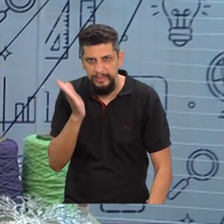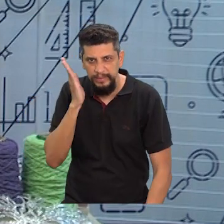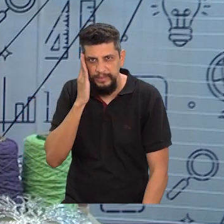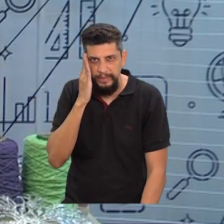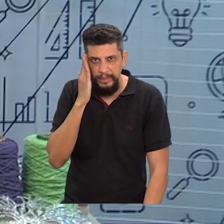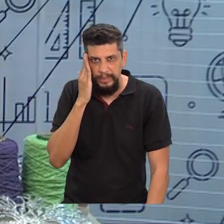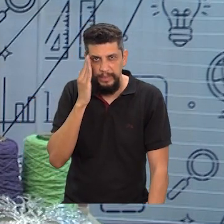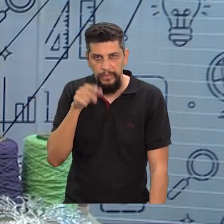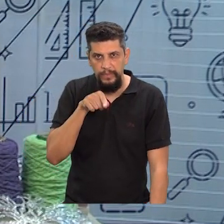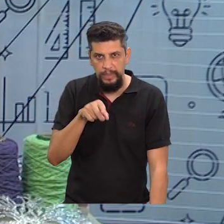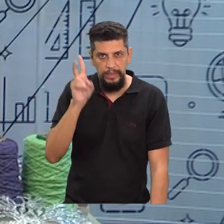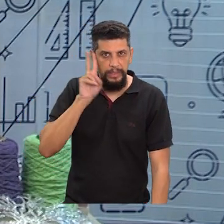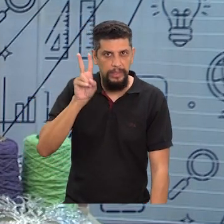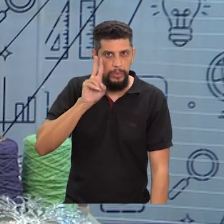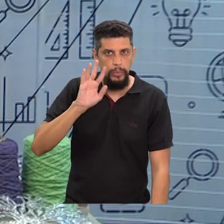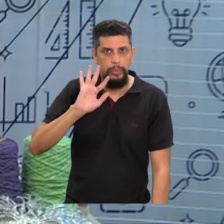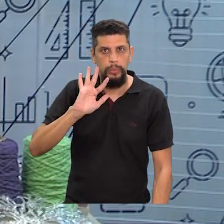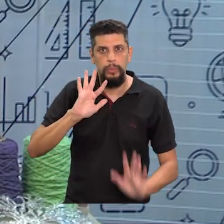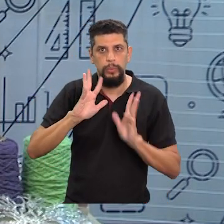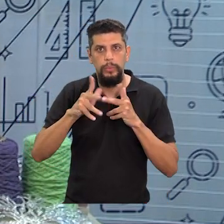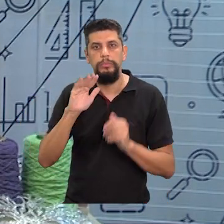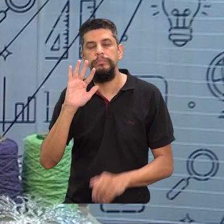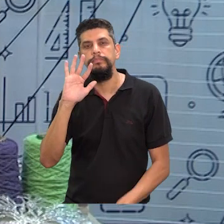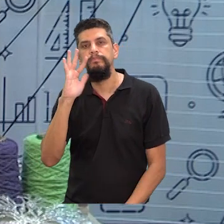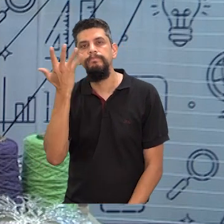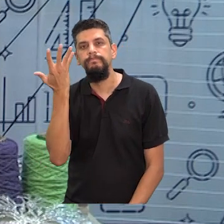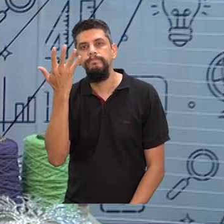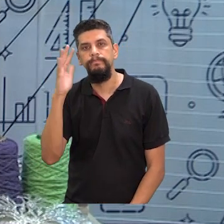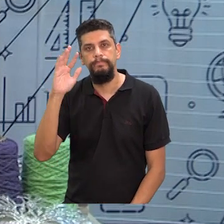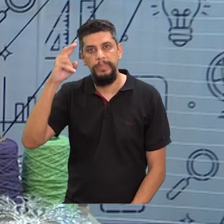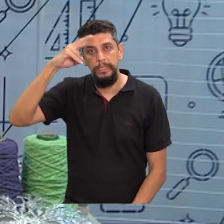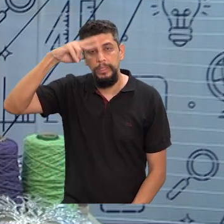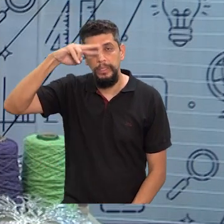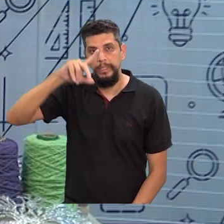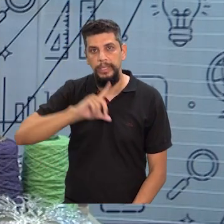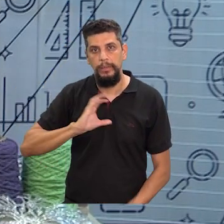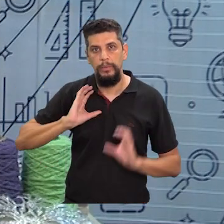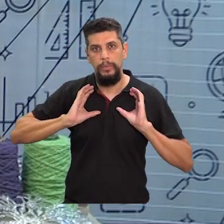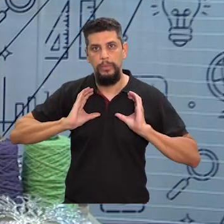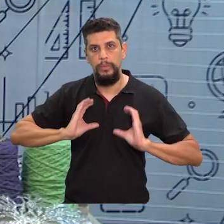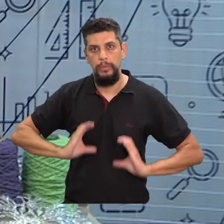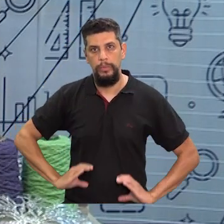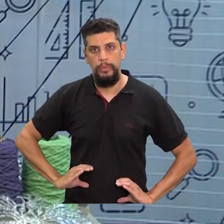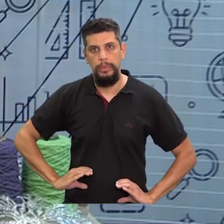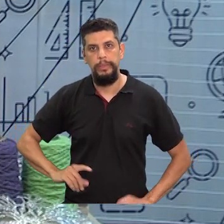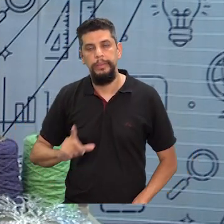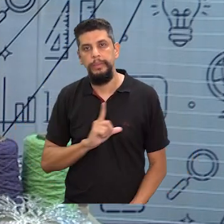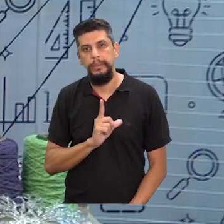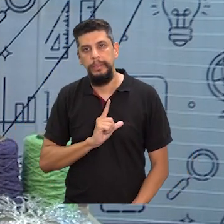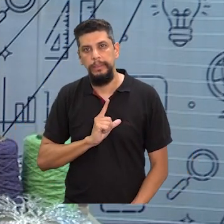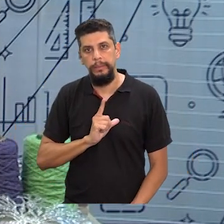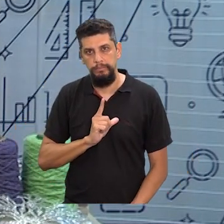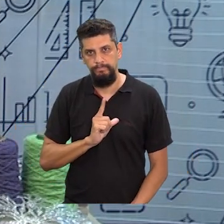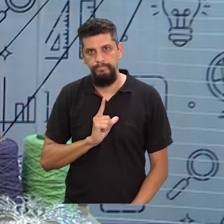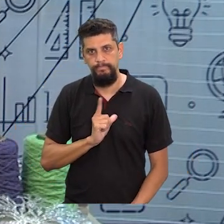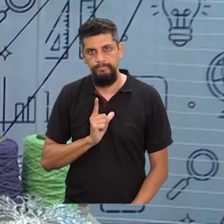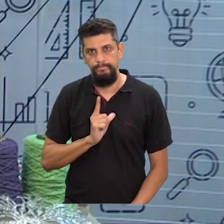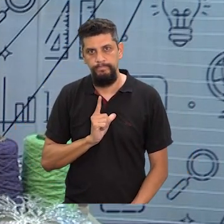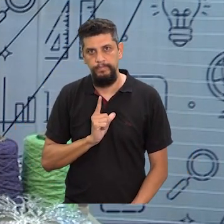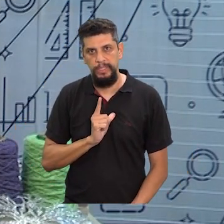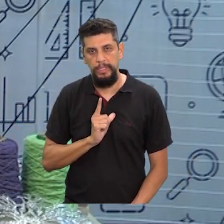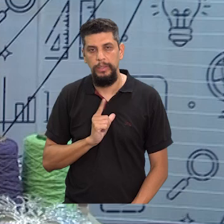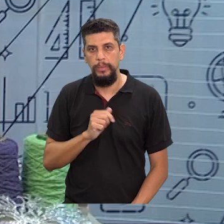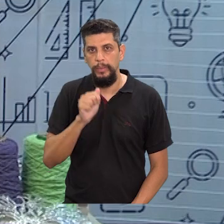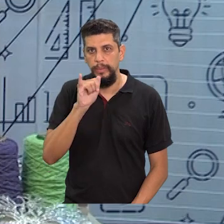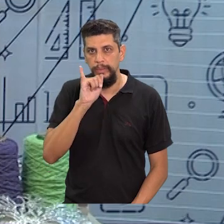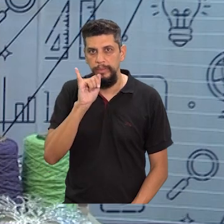sabem também? Vocês lembraram de tudo o que aconteceu na história? Tem um comportamento humano aí bem presente nessa história, não tem?